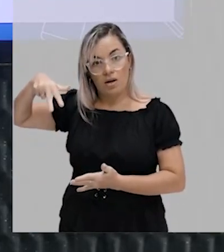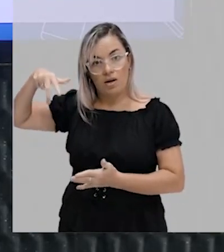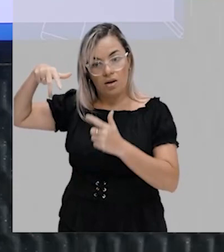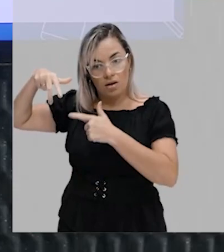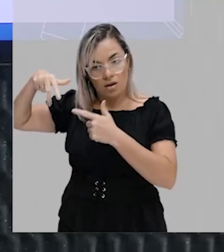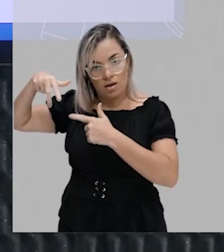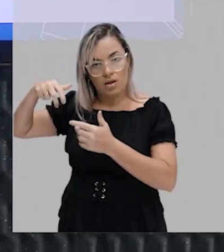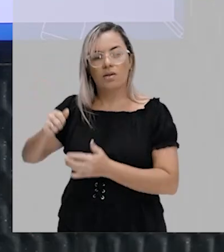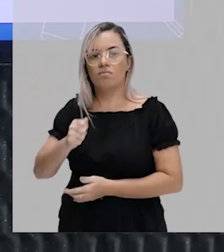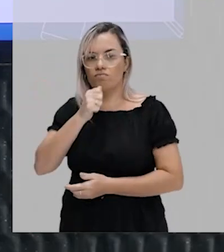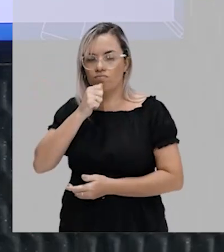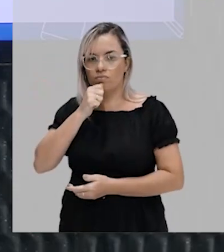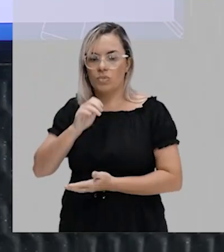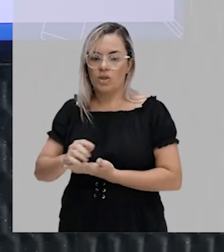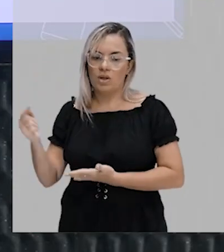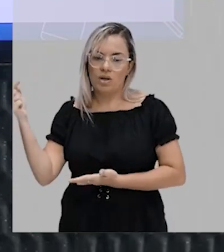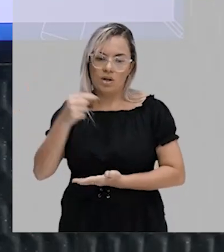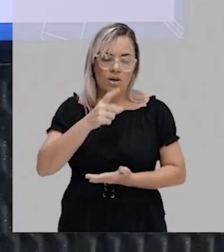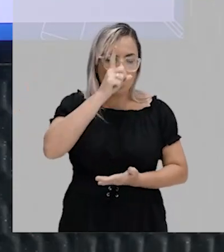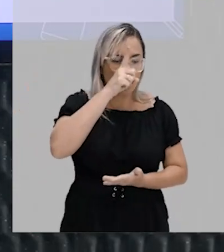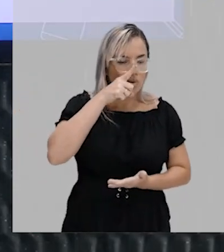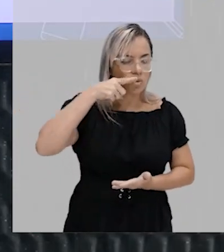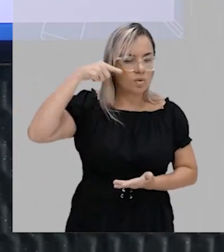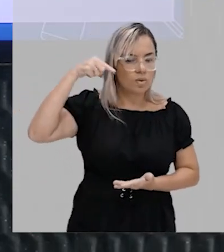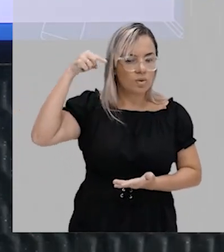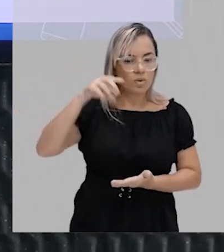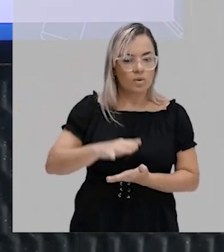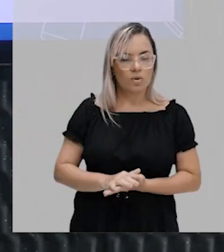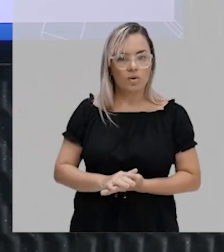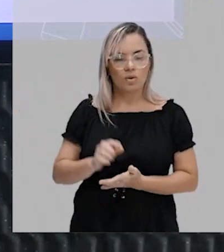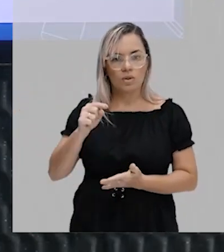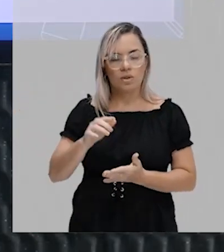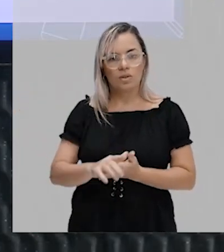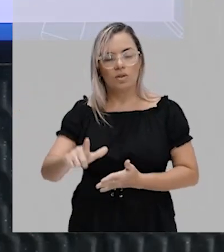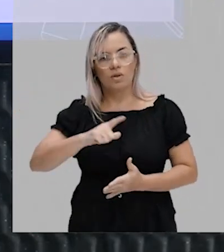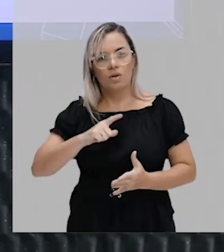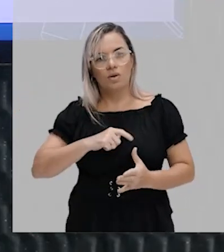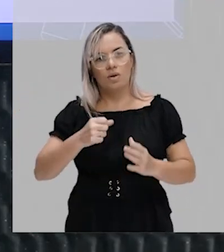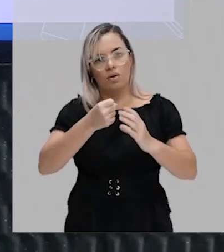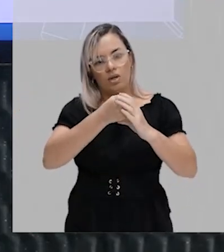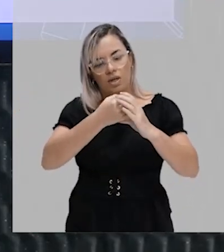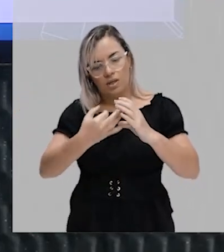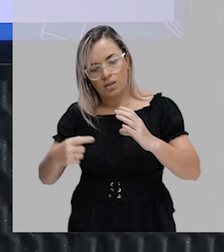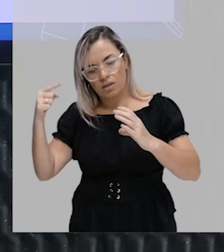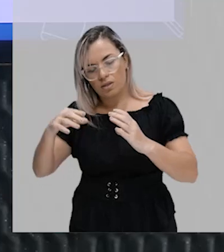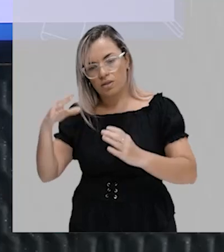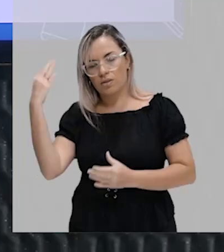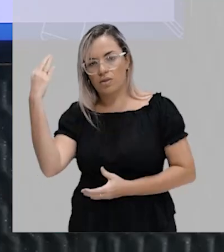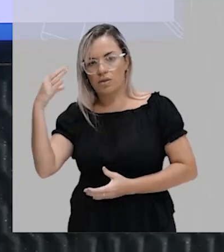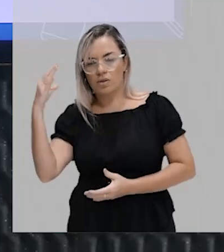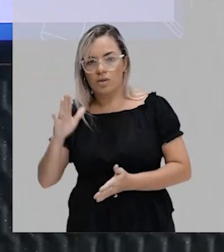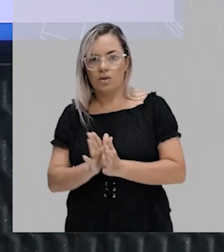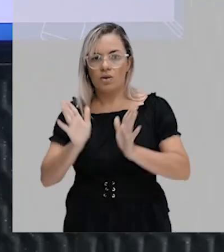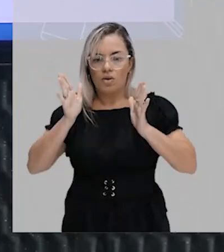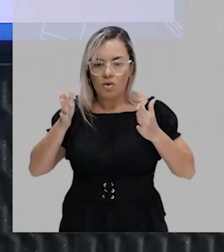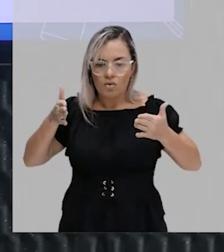vai fazer é meramente dar à sociologia um caráter científico, elaborando um objeto de